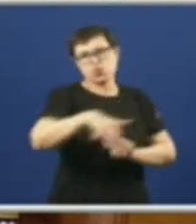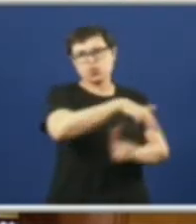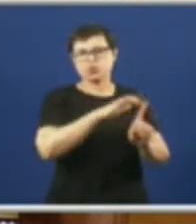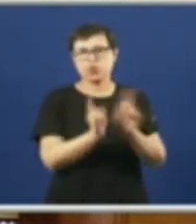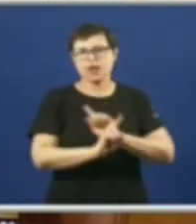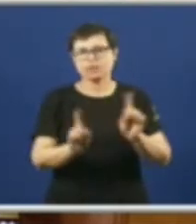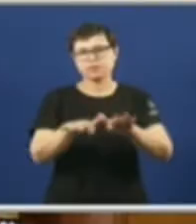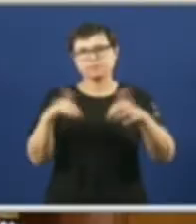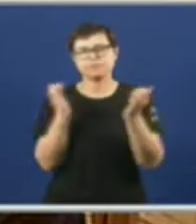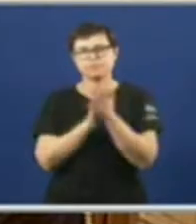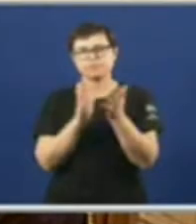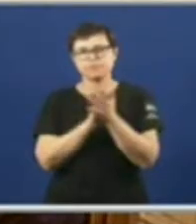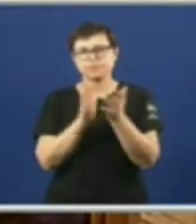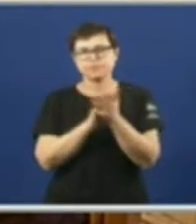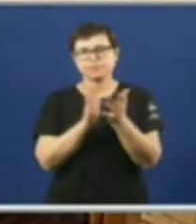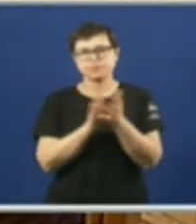Este